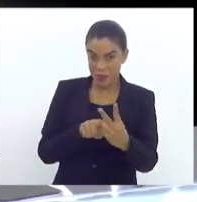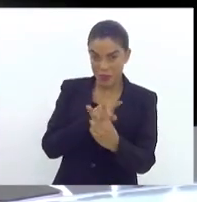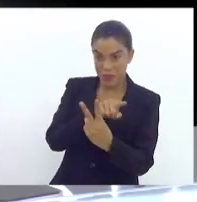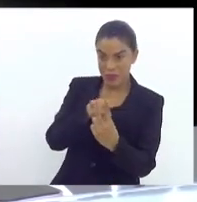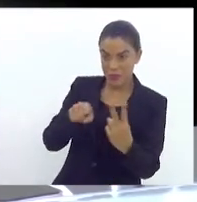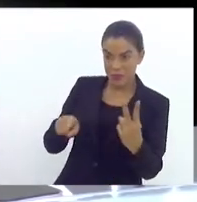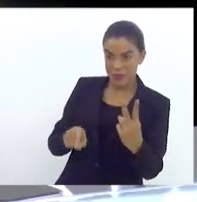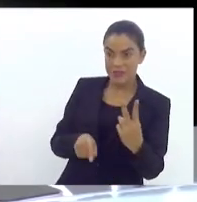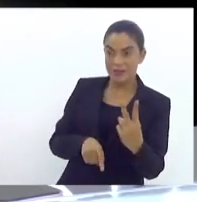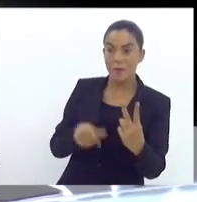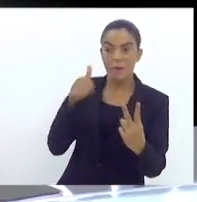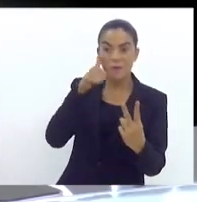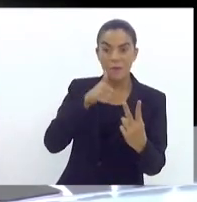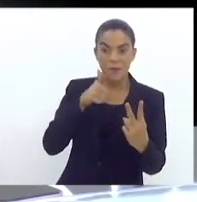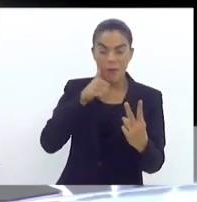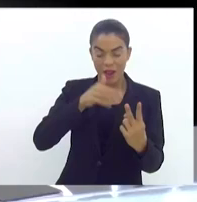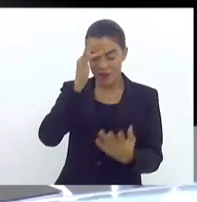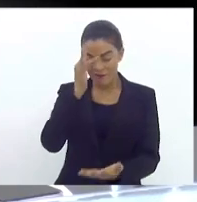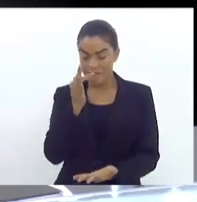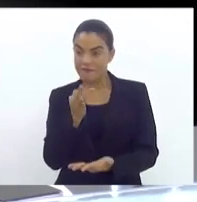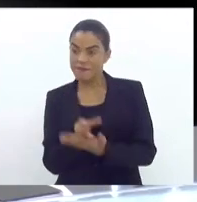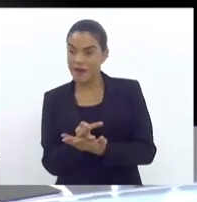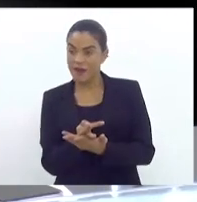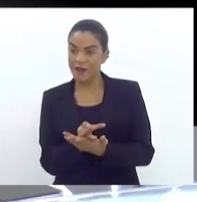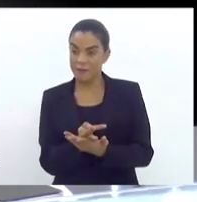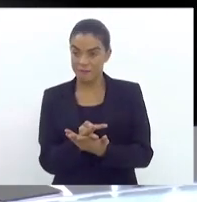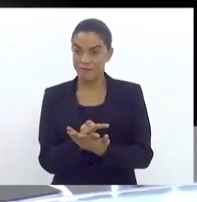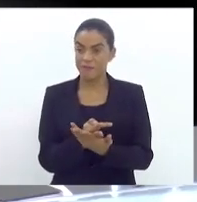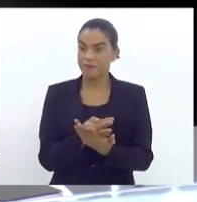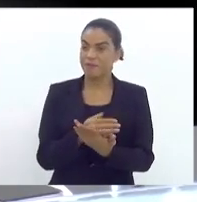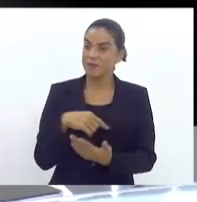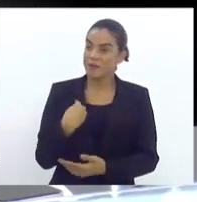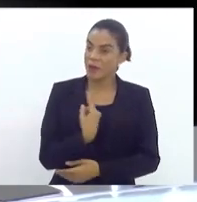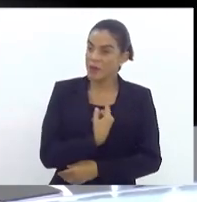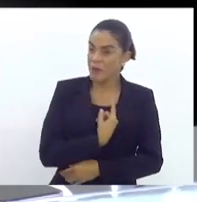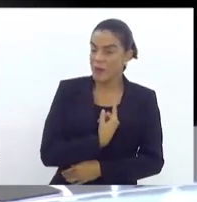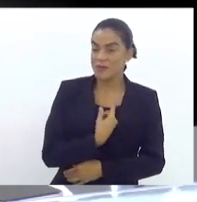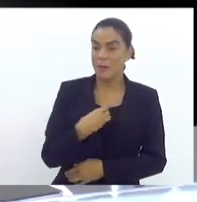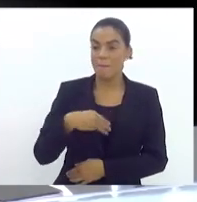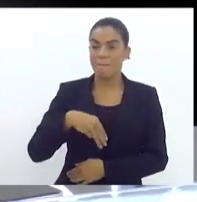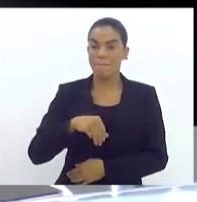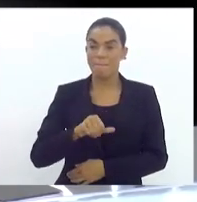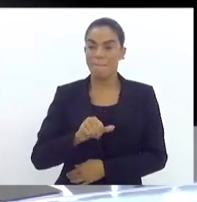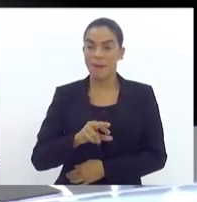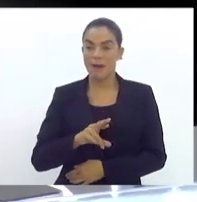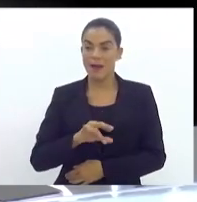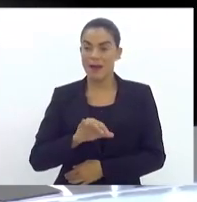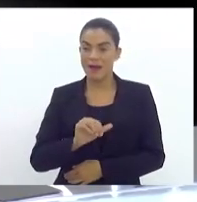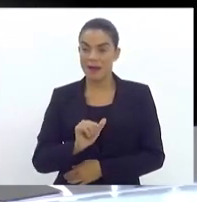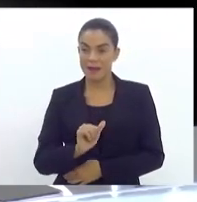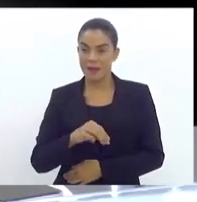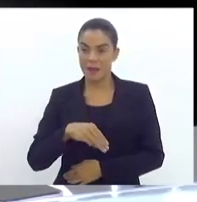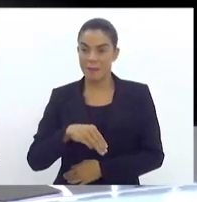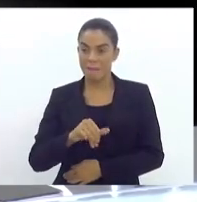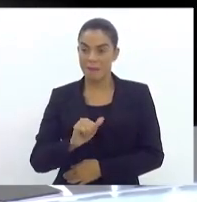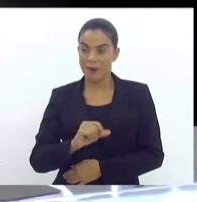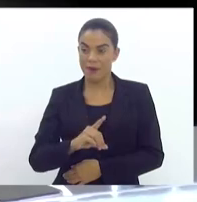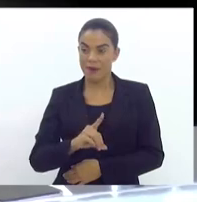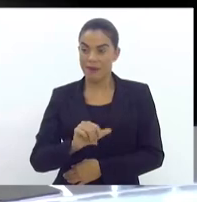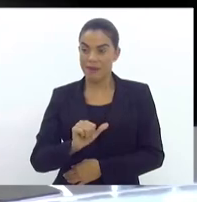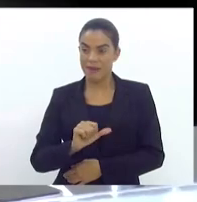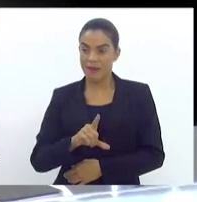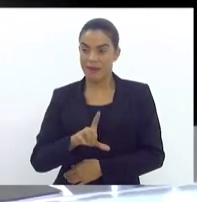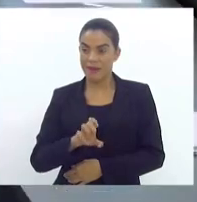né que são mulheres de fé da nossa Maria Madalena Penha nossas Mulheres sempre foram